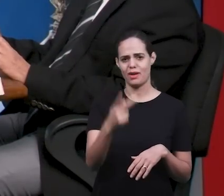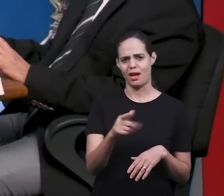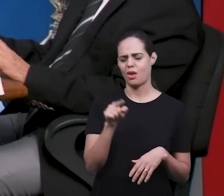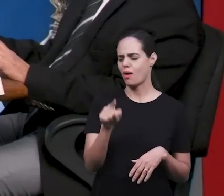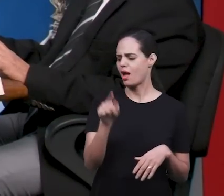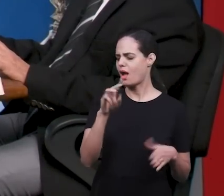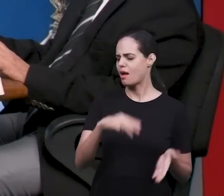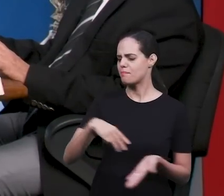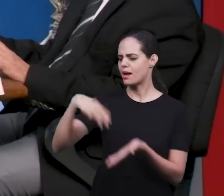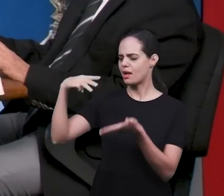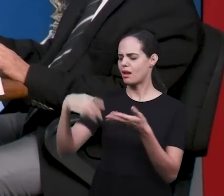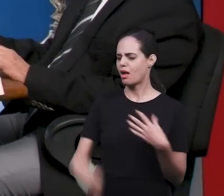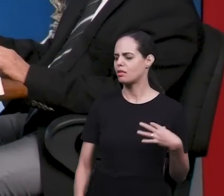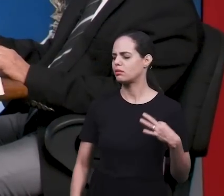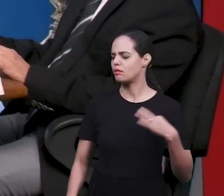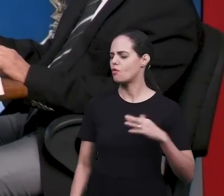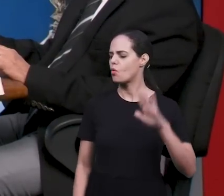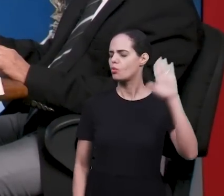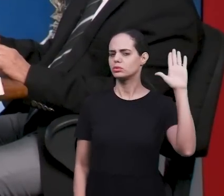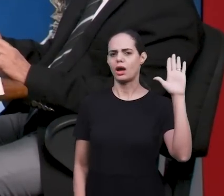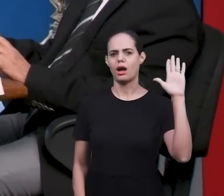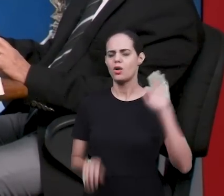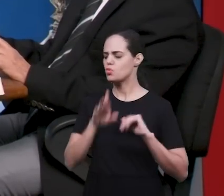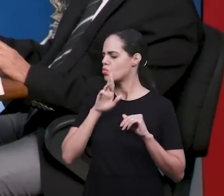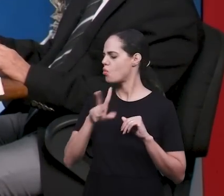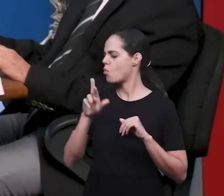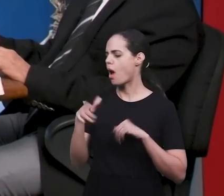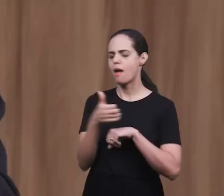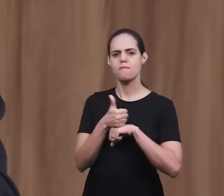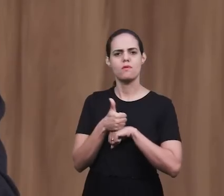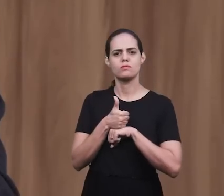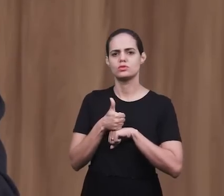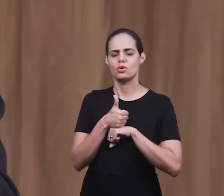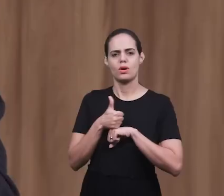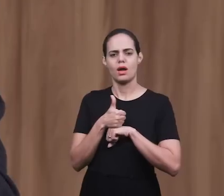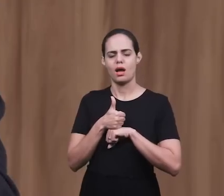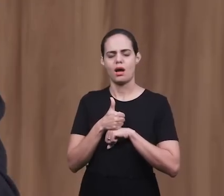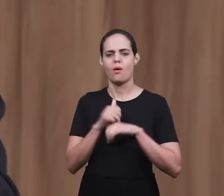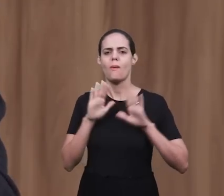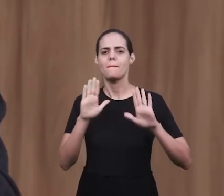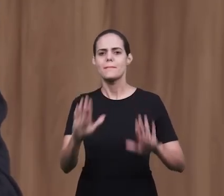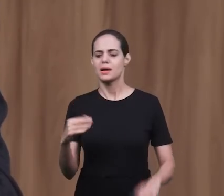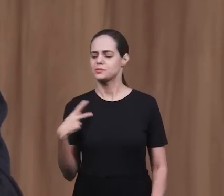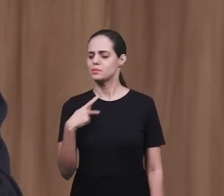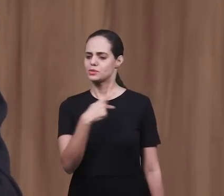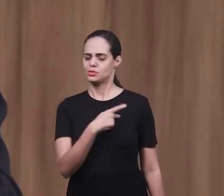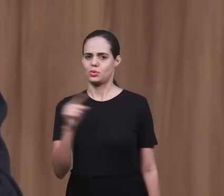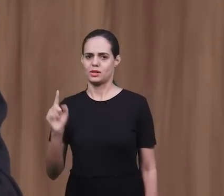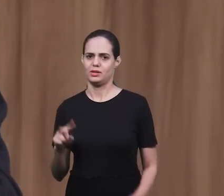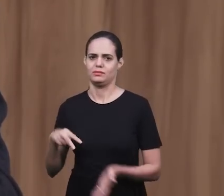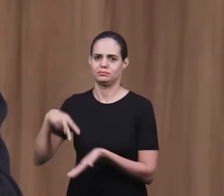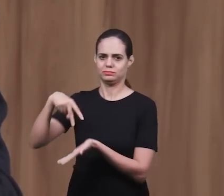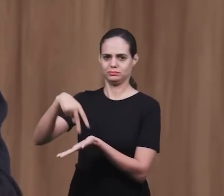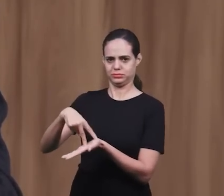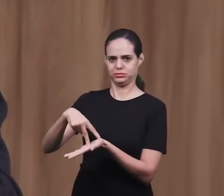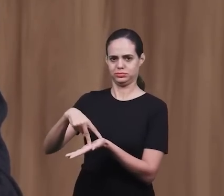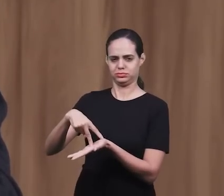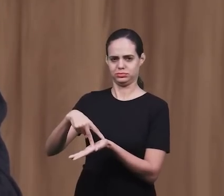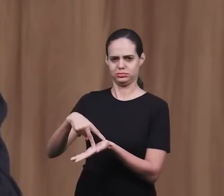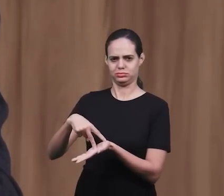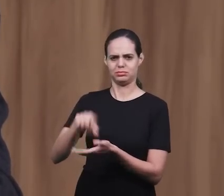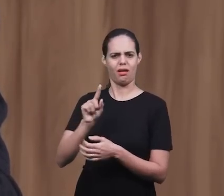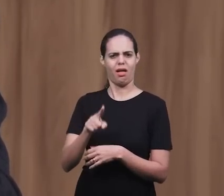não somos profissionais. A posição de pastor na obra do Espírito Santo não é uma posição de um